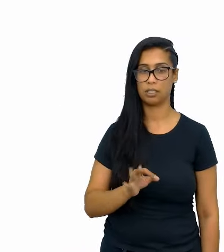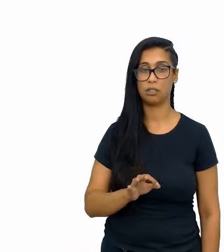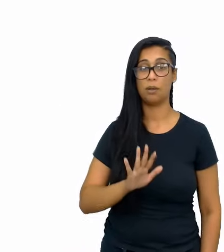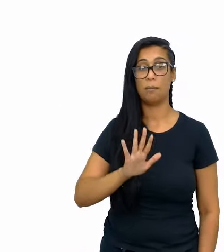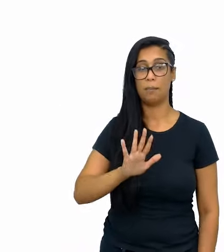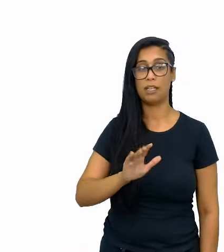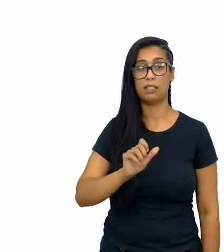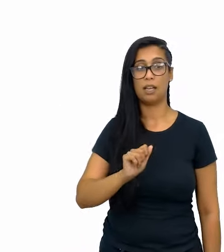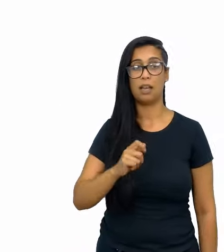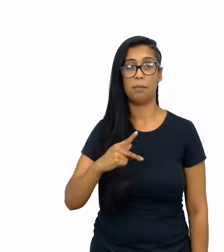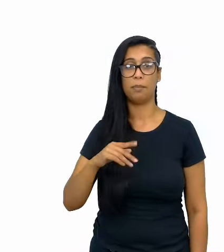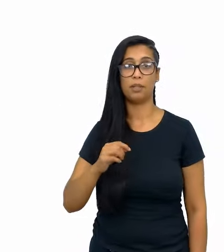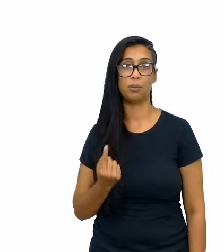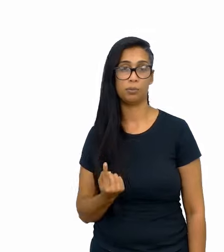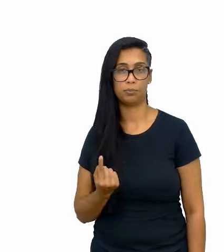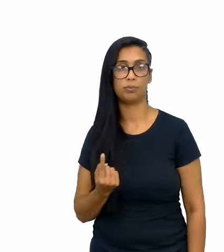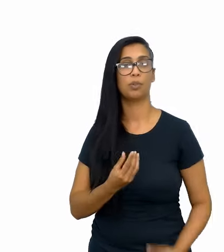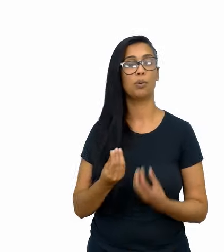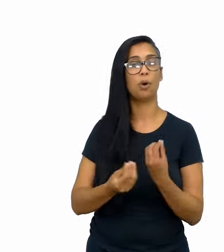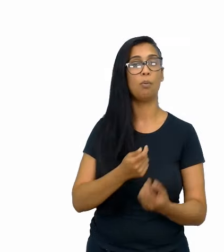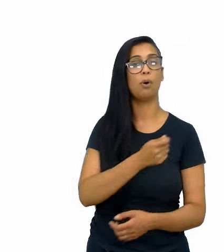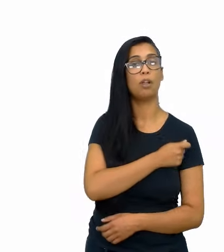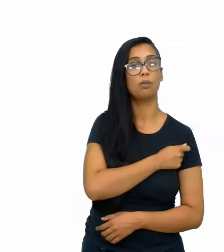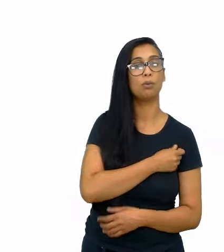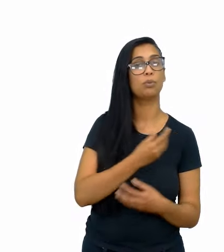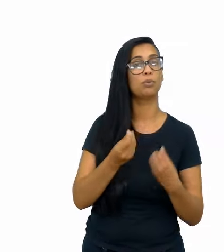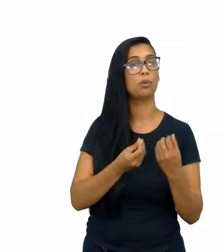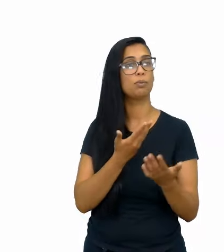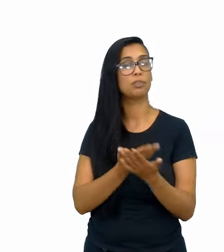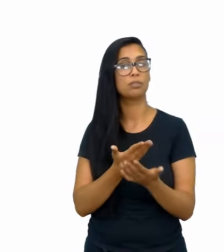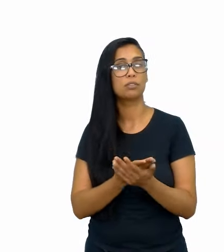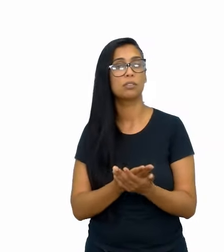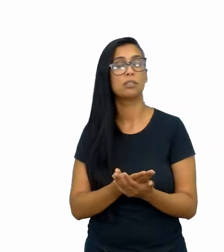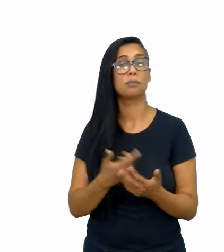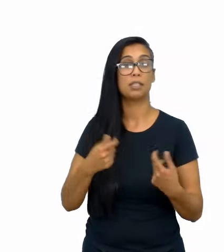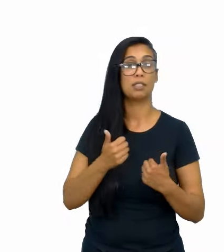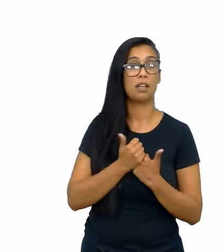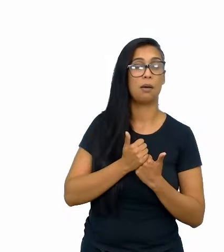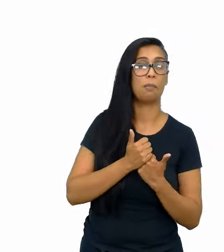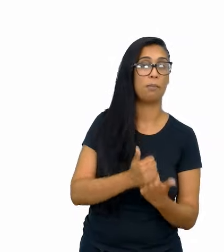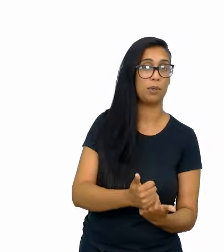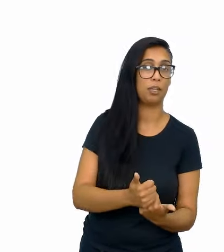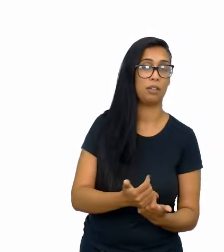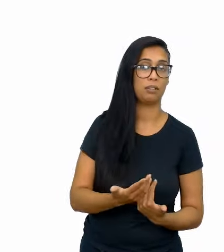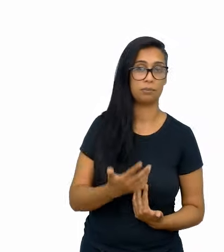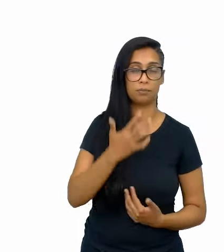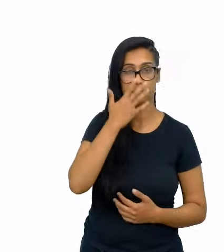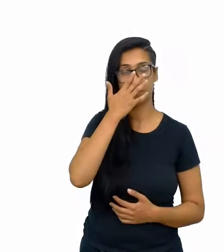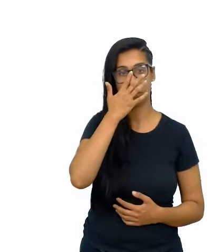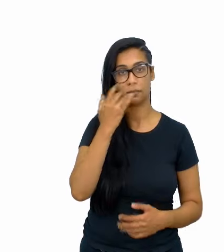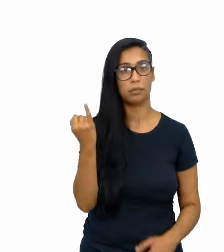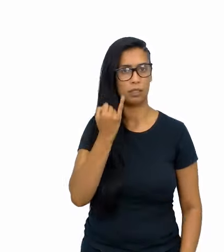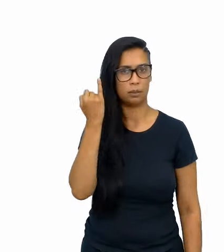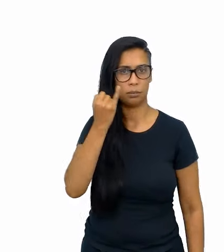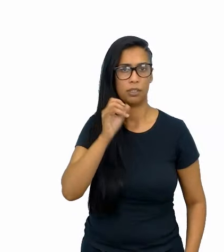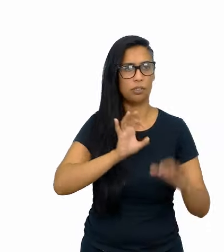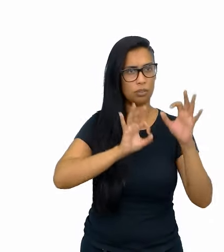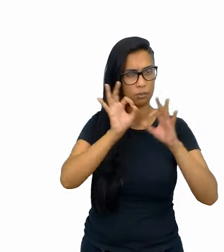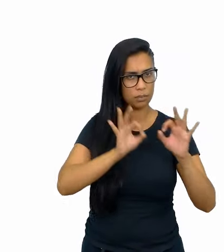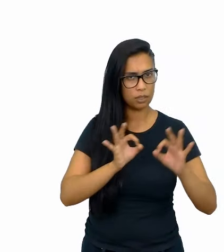as habilidades, quais foram os estudantes? Então, isso também vai apoiar. Além disso, é importante planejar